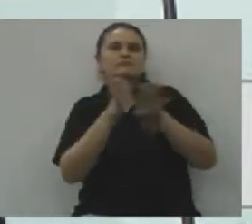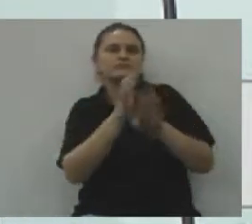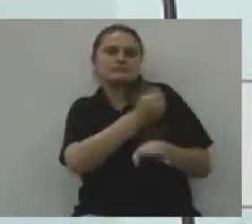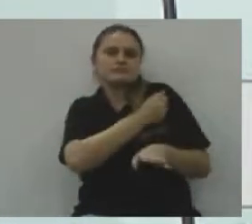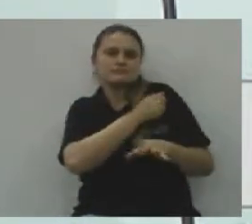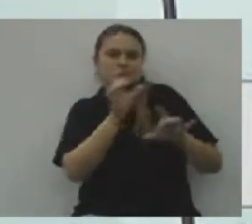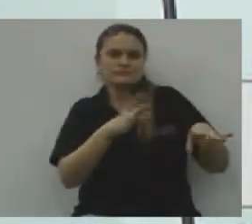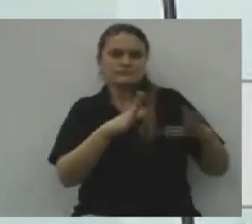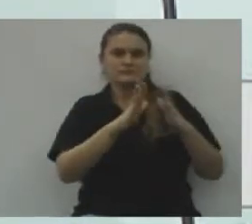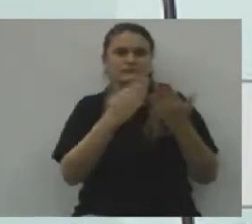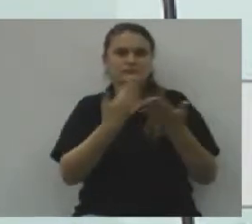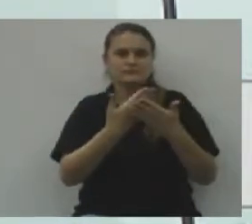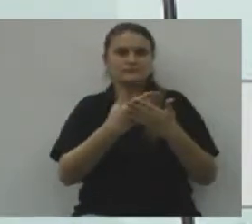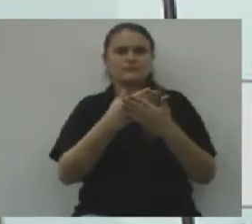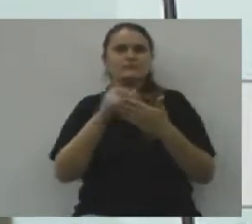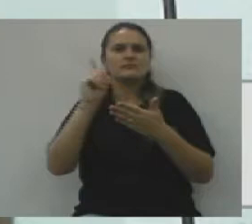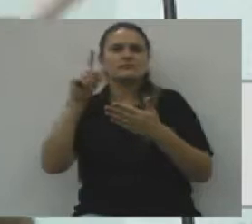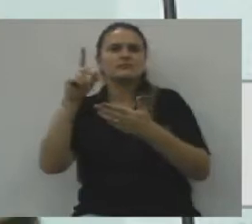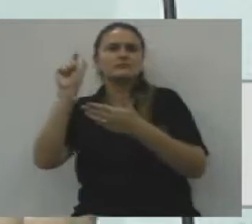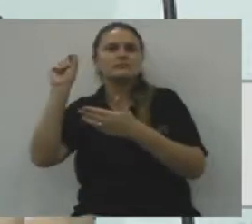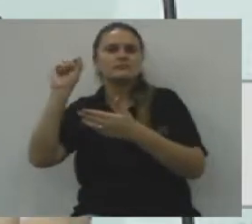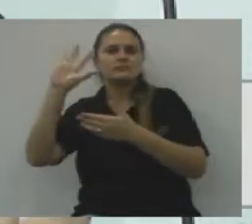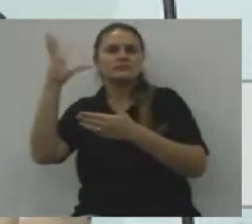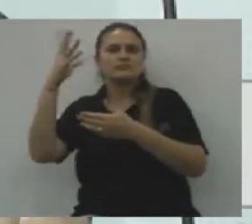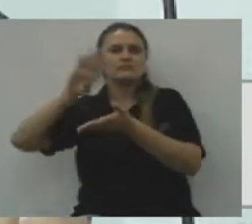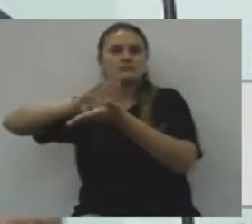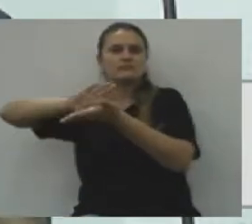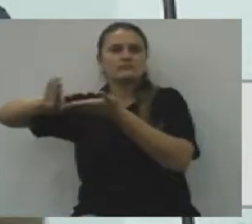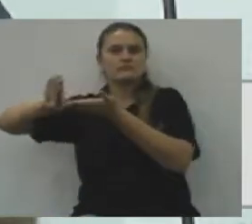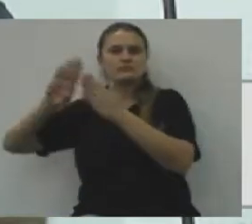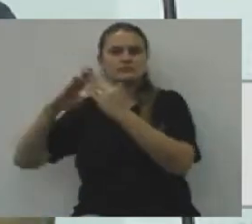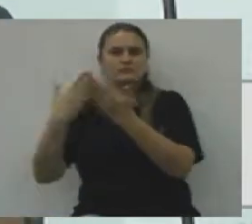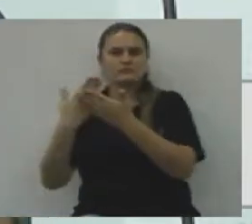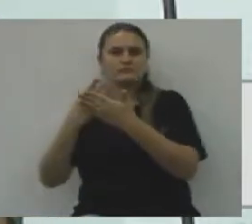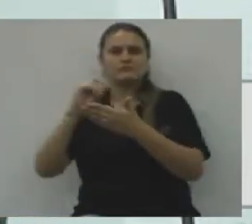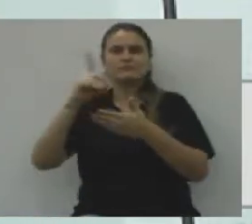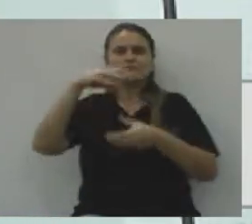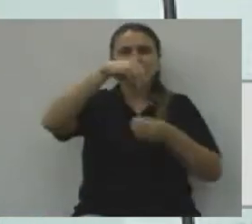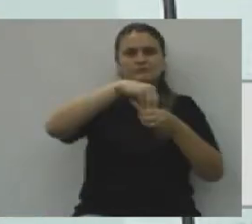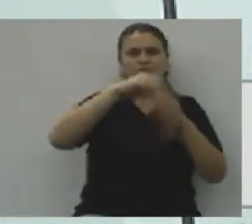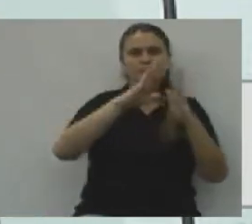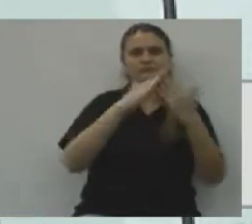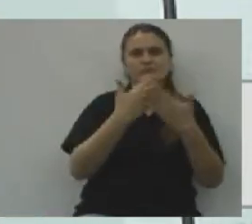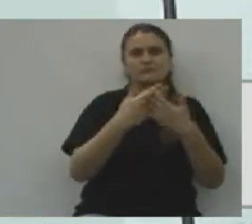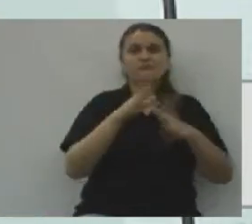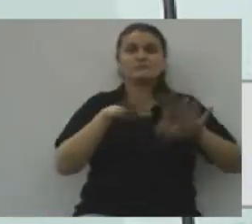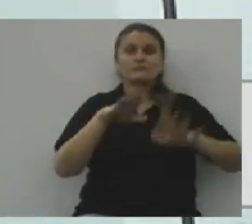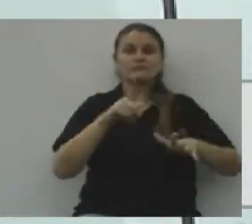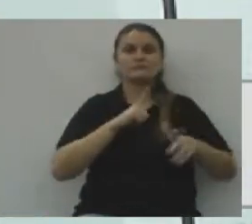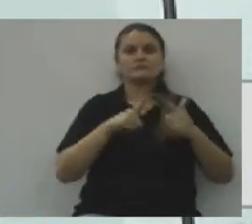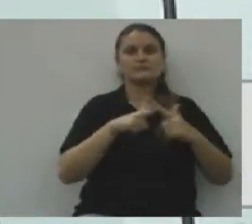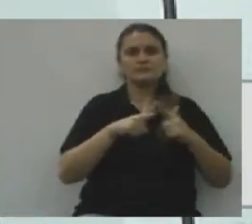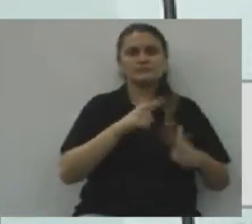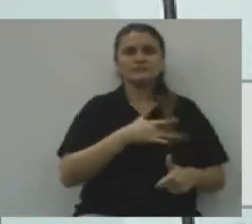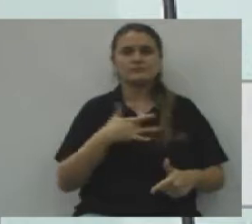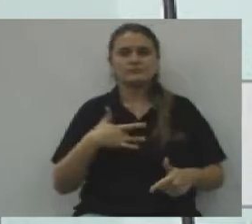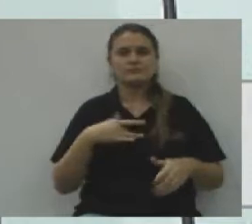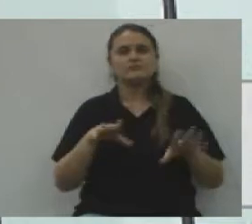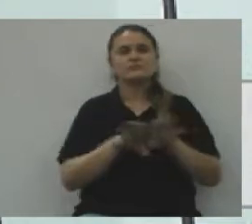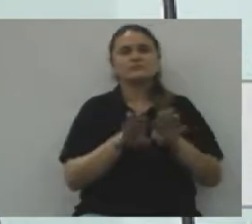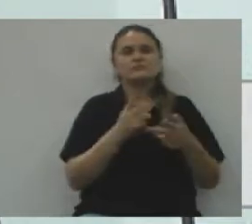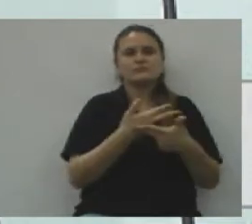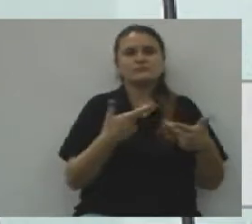são extraescolares e não intraescolares. O que significa isso? Às vezes é um problema de saúde, desde os